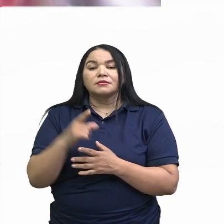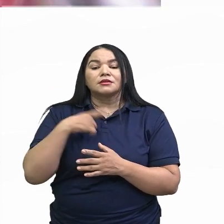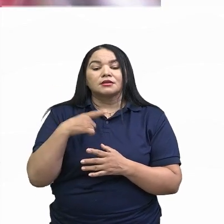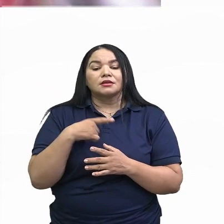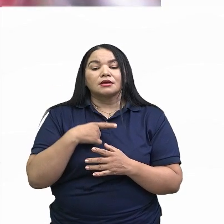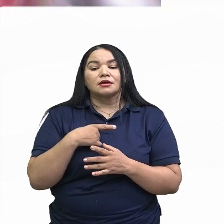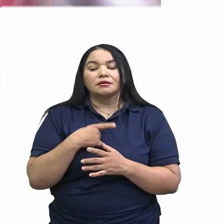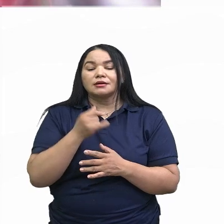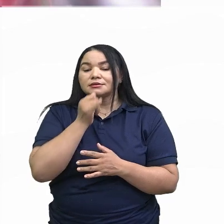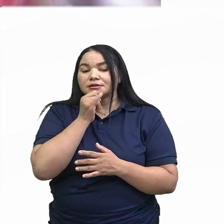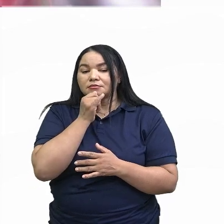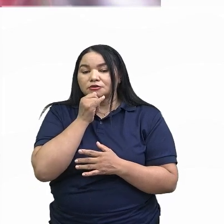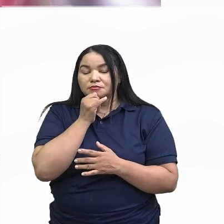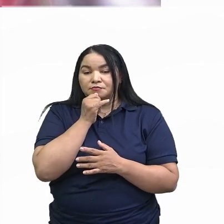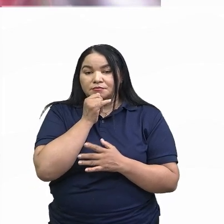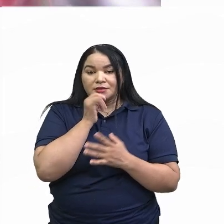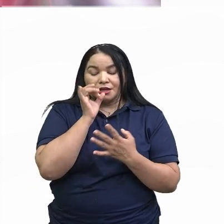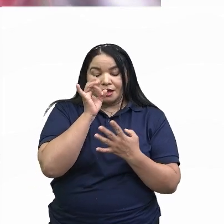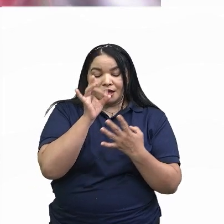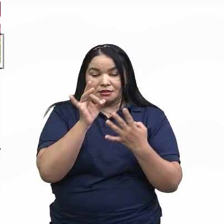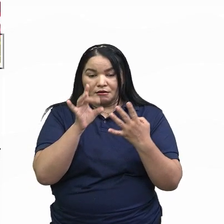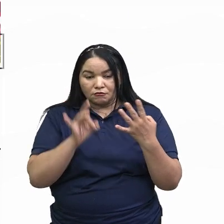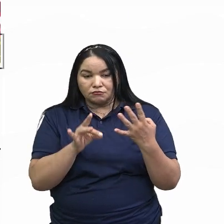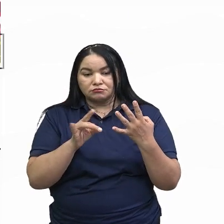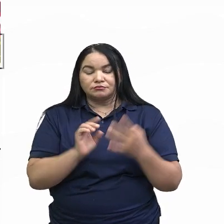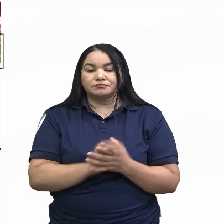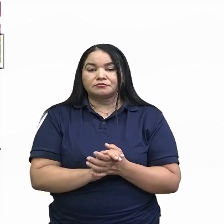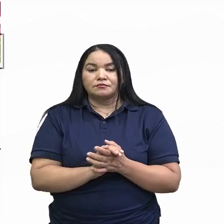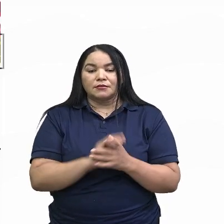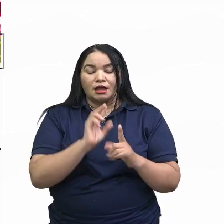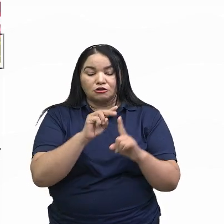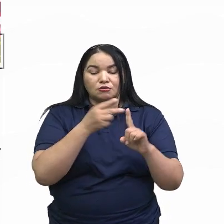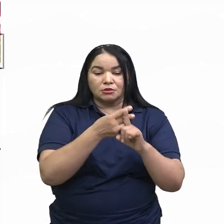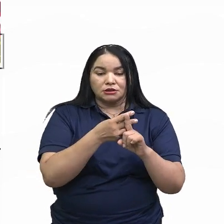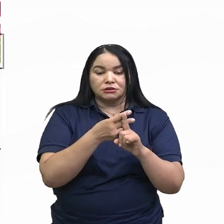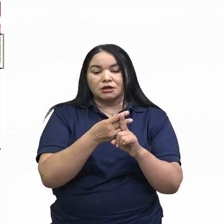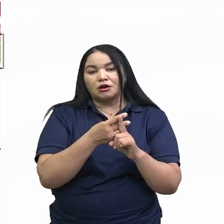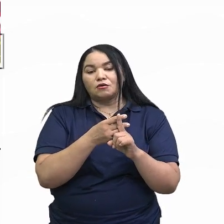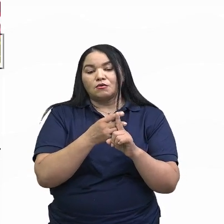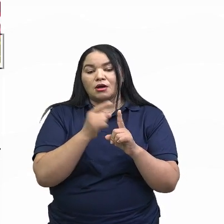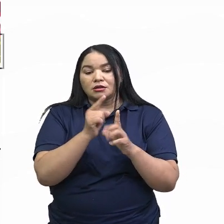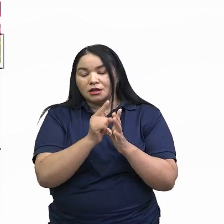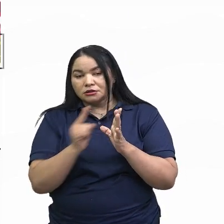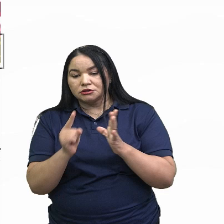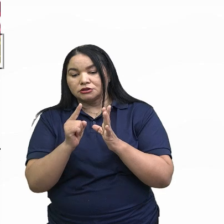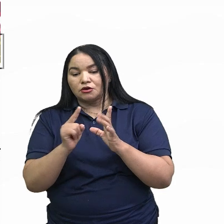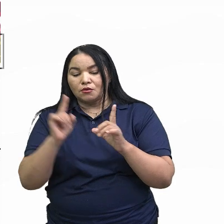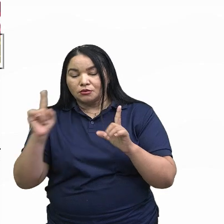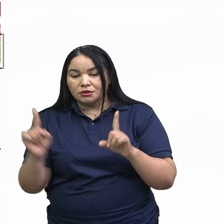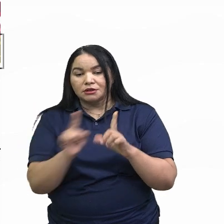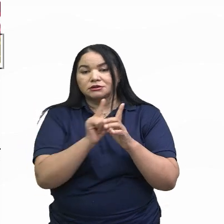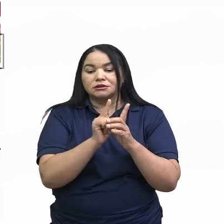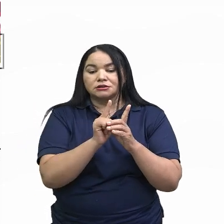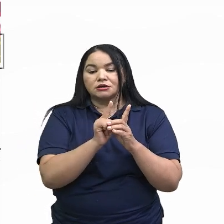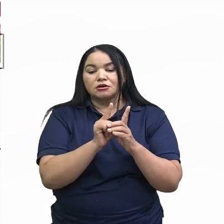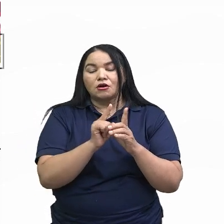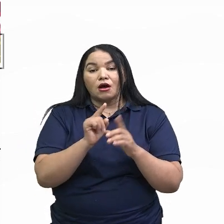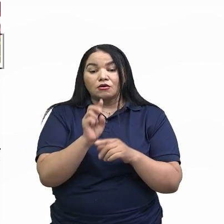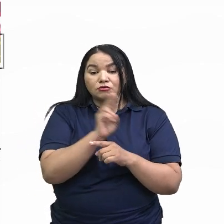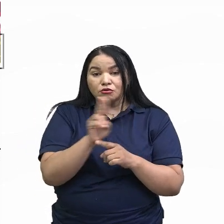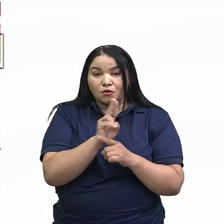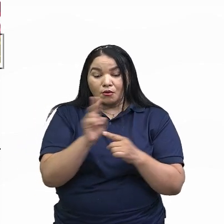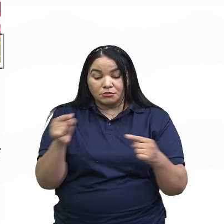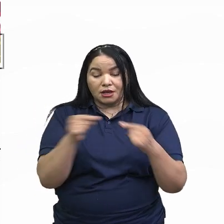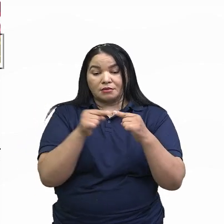exemplo de cada um deles, né? Da duplicação, da deleção, da inserção, né? E o nome já diz para a gente o